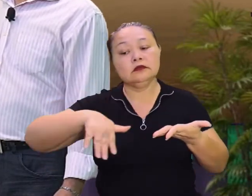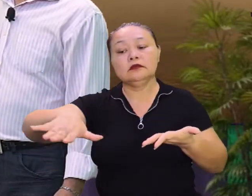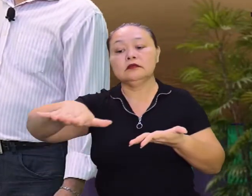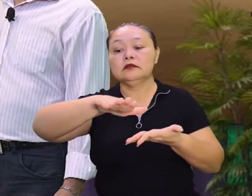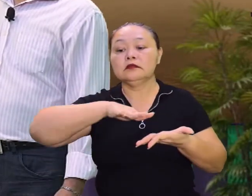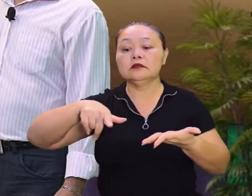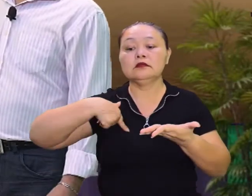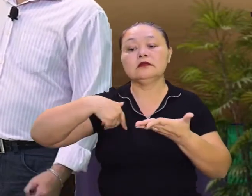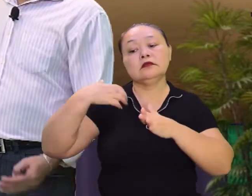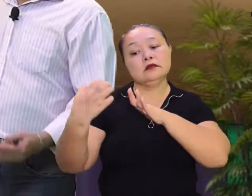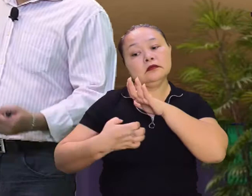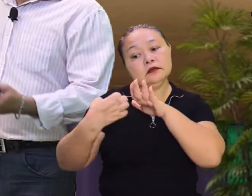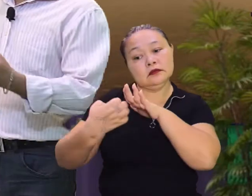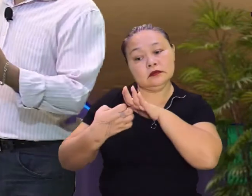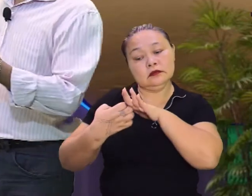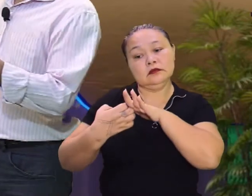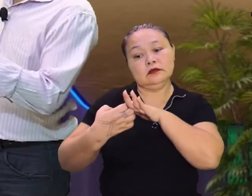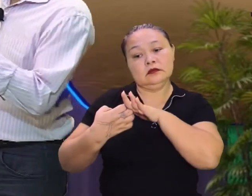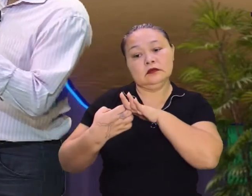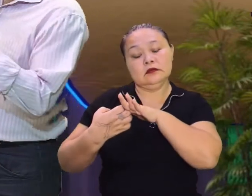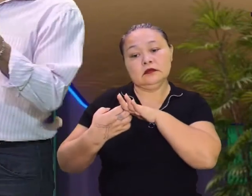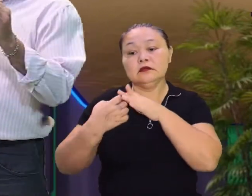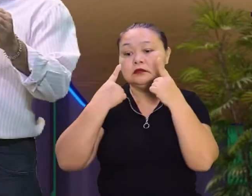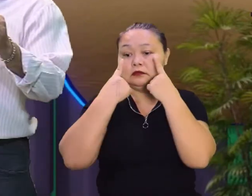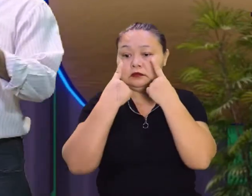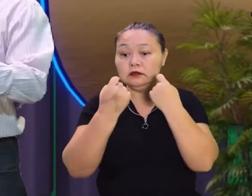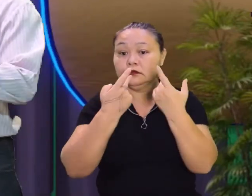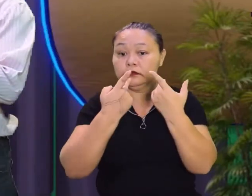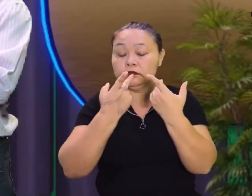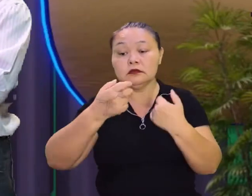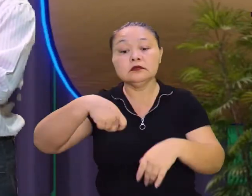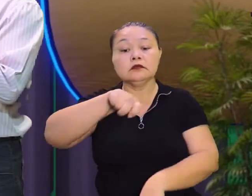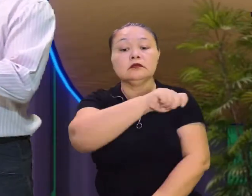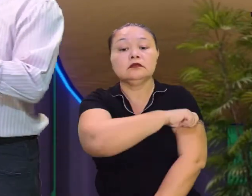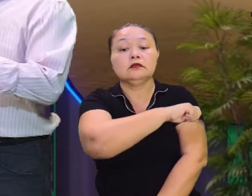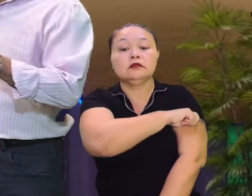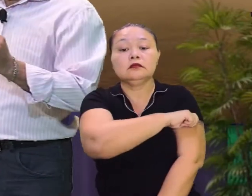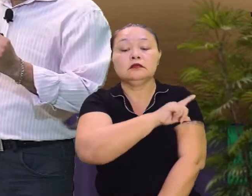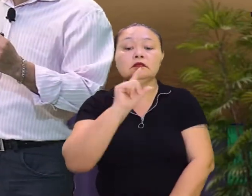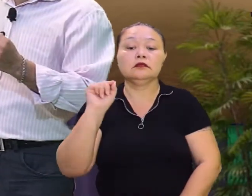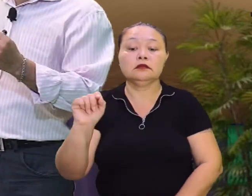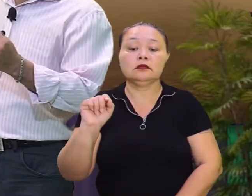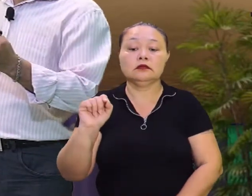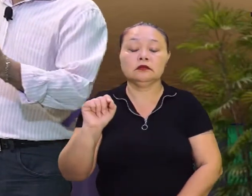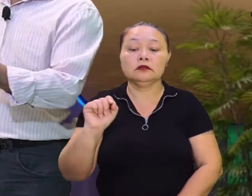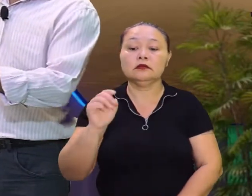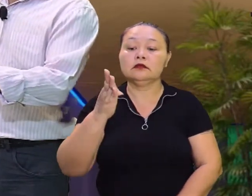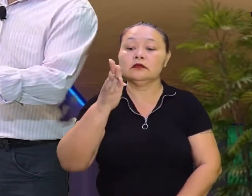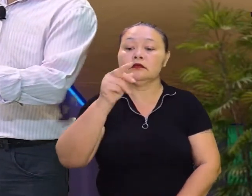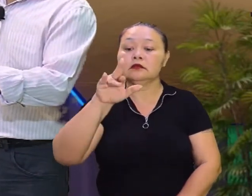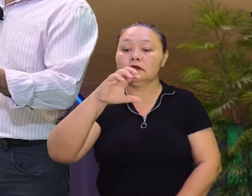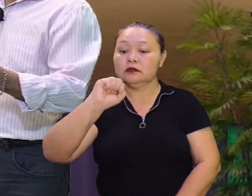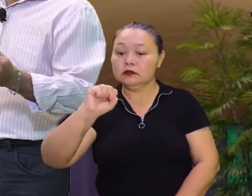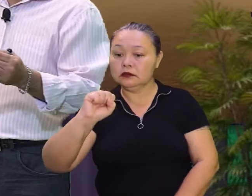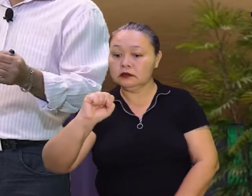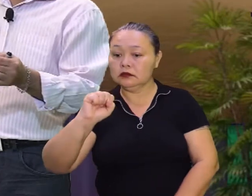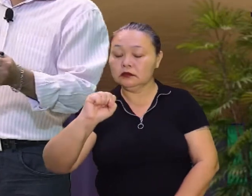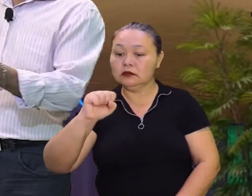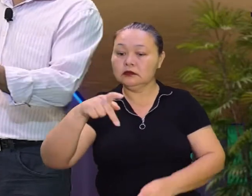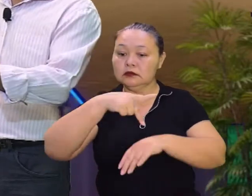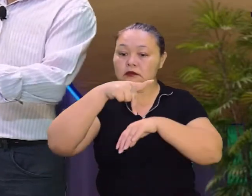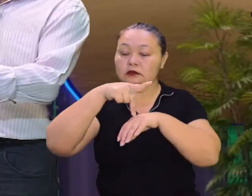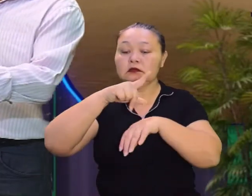da industrialização. E interessante também frisar para o nosso querido aluno que os BRICS,